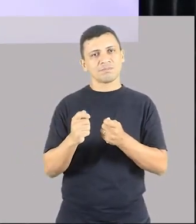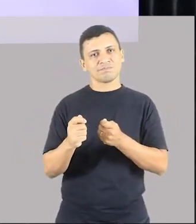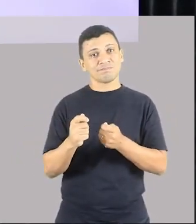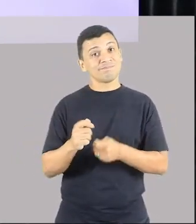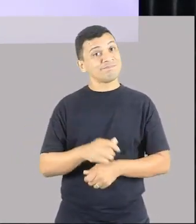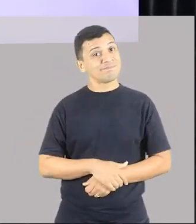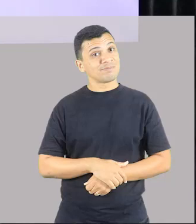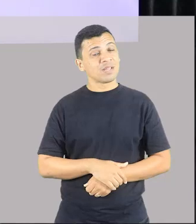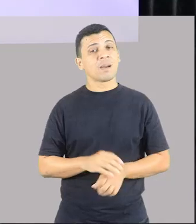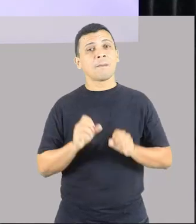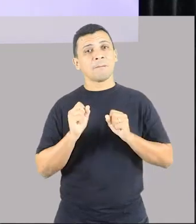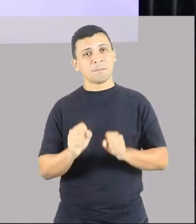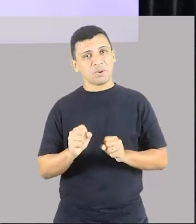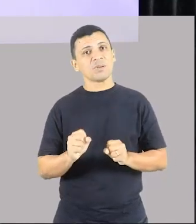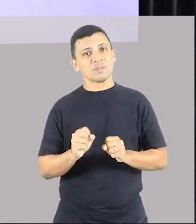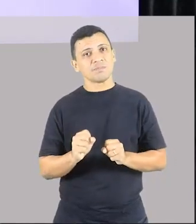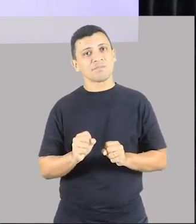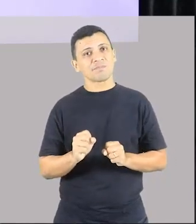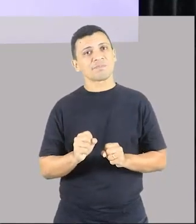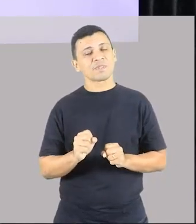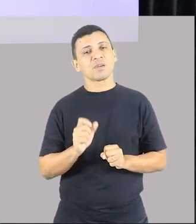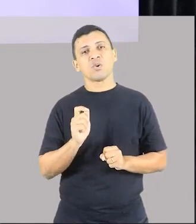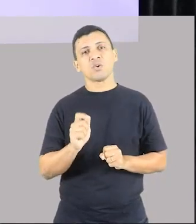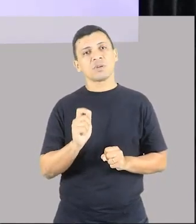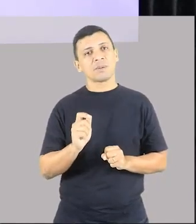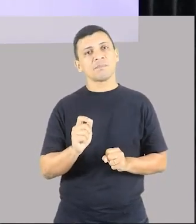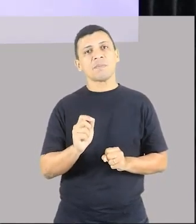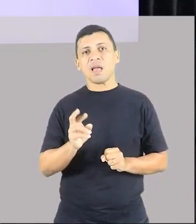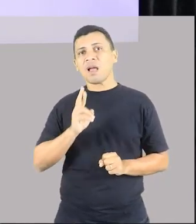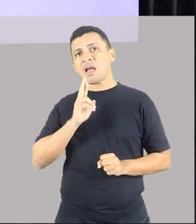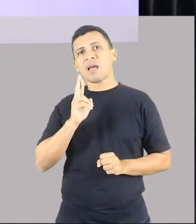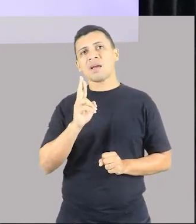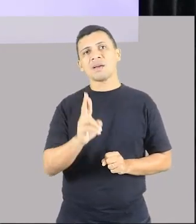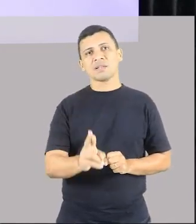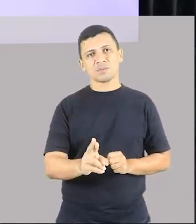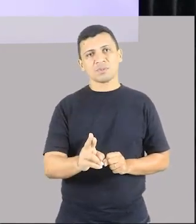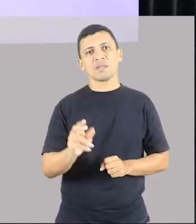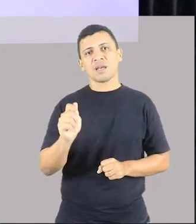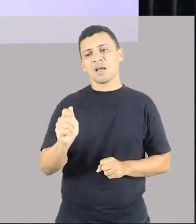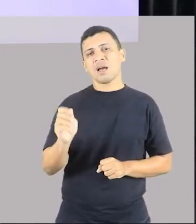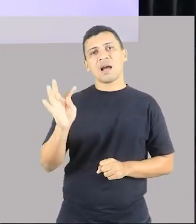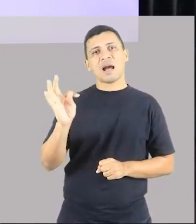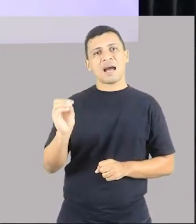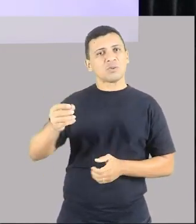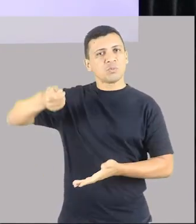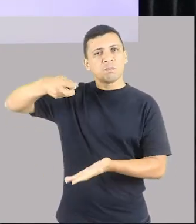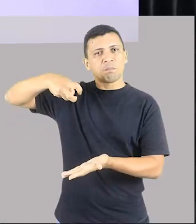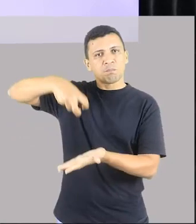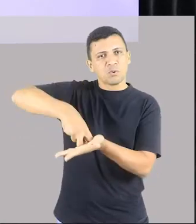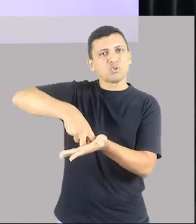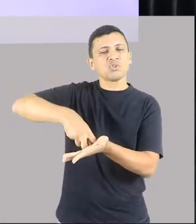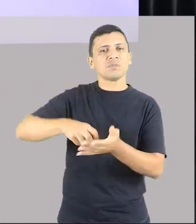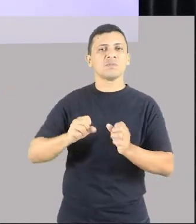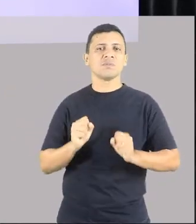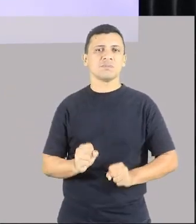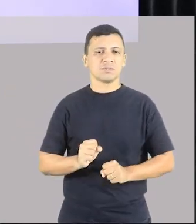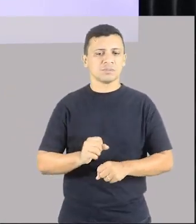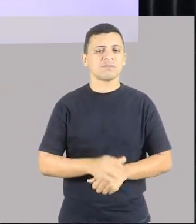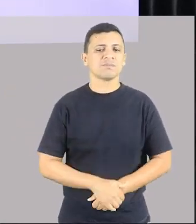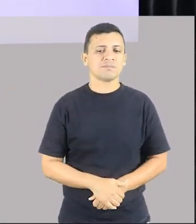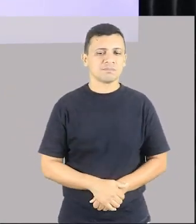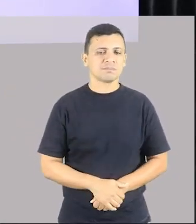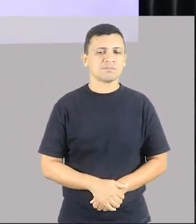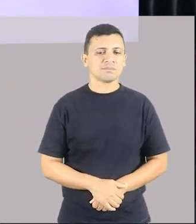também poderão responder em um ato, em uma espécie de ato punitivo, ato administrativo